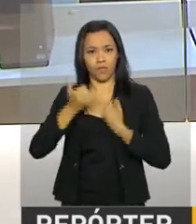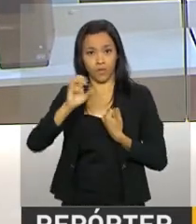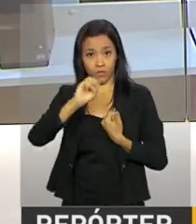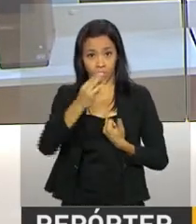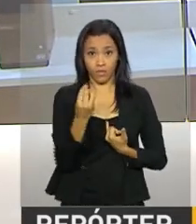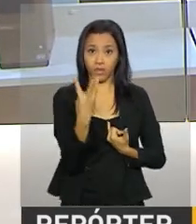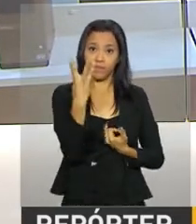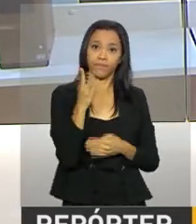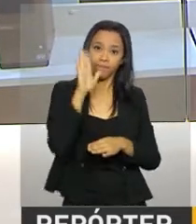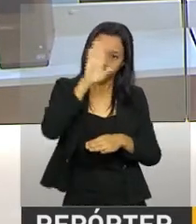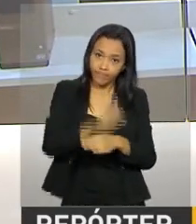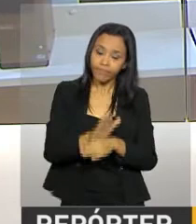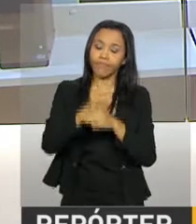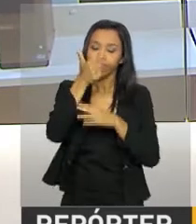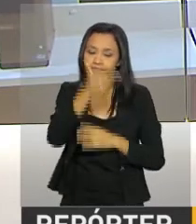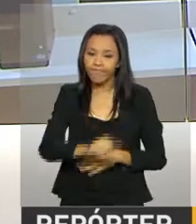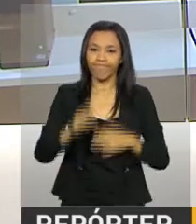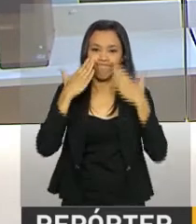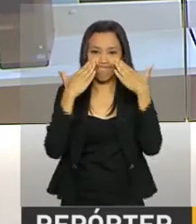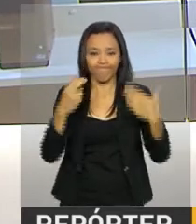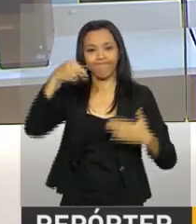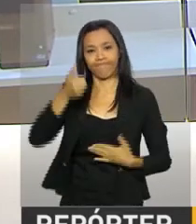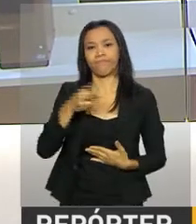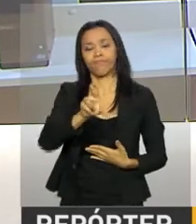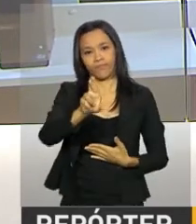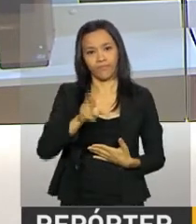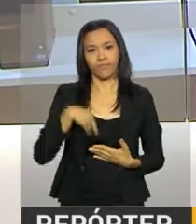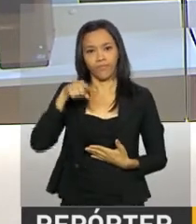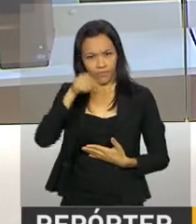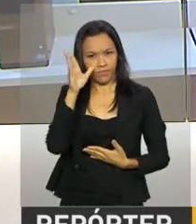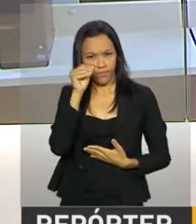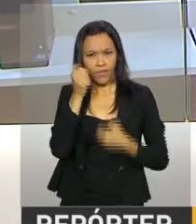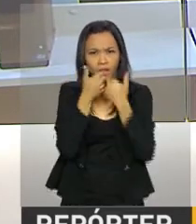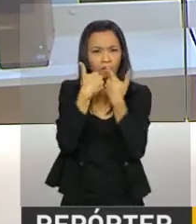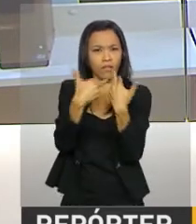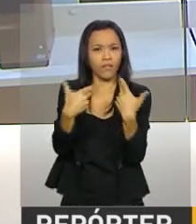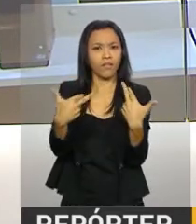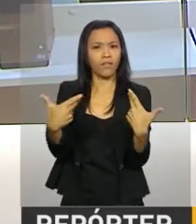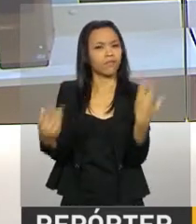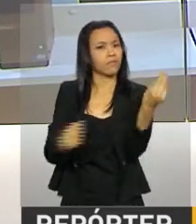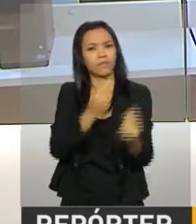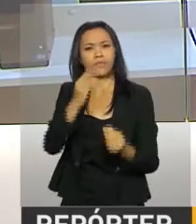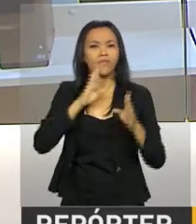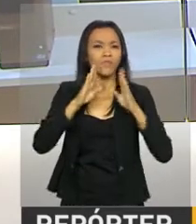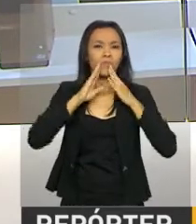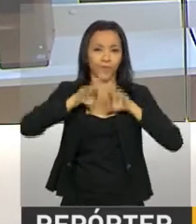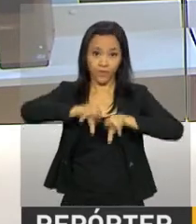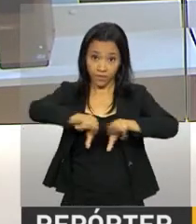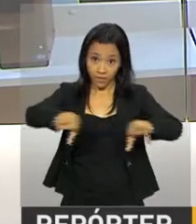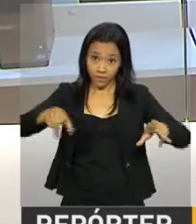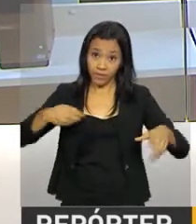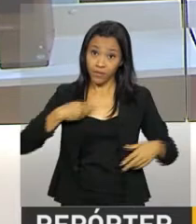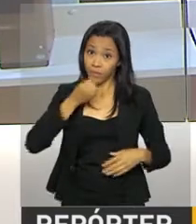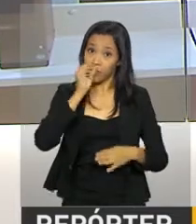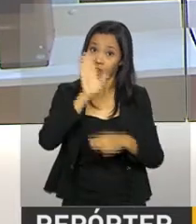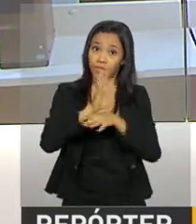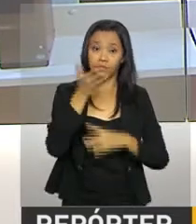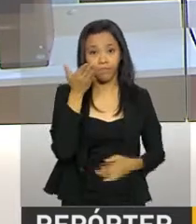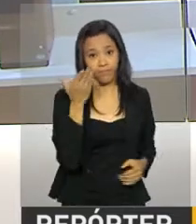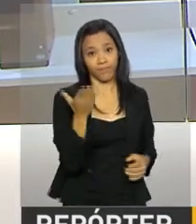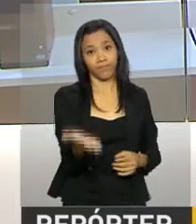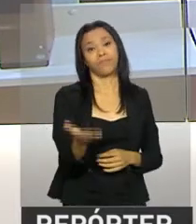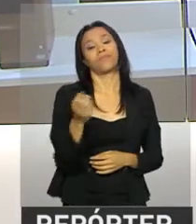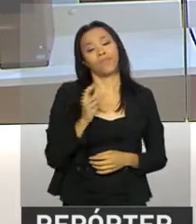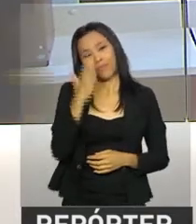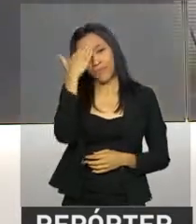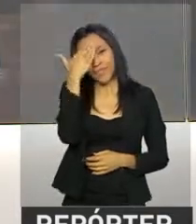às 15h, na próxima edição do Repórter NBR. Você pode acompanhar também as novidades em nossas redes sociais. Uma boa tarde para